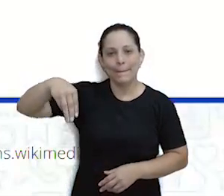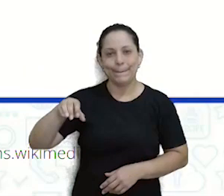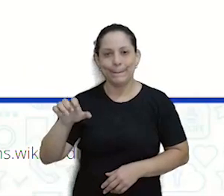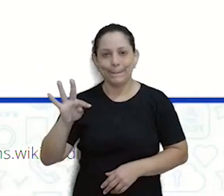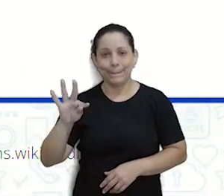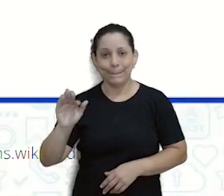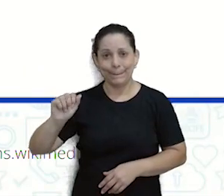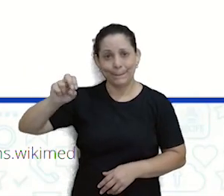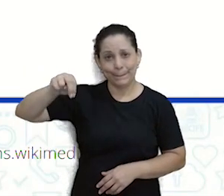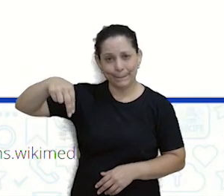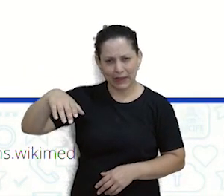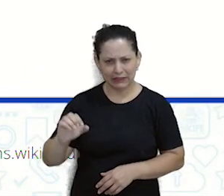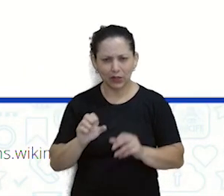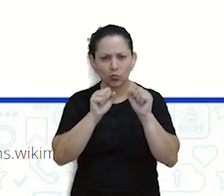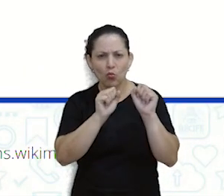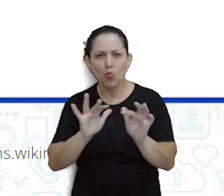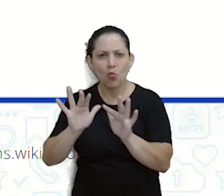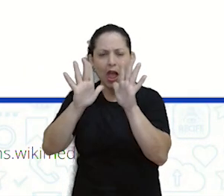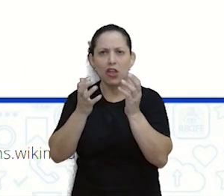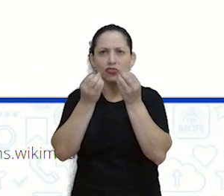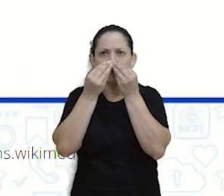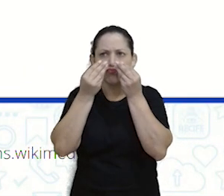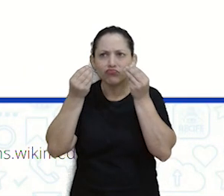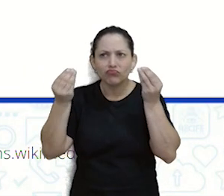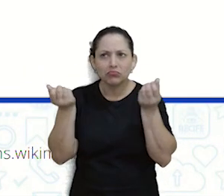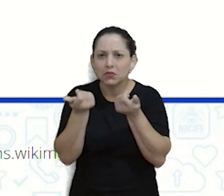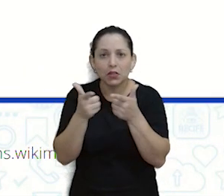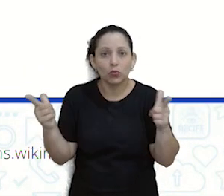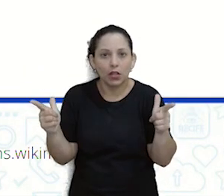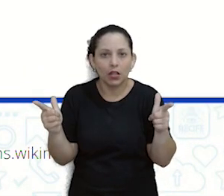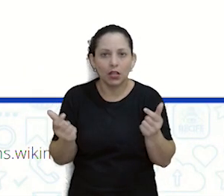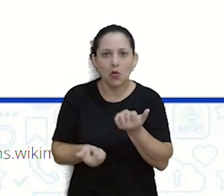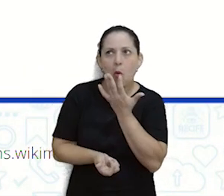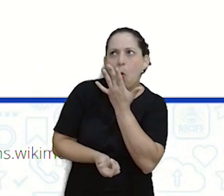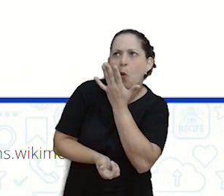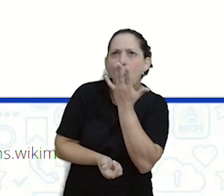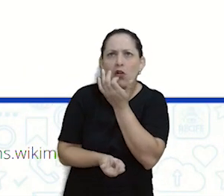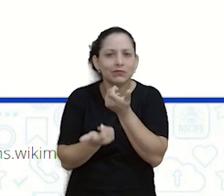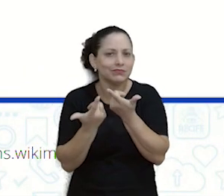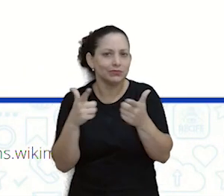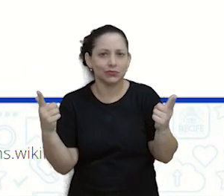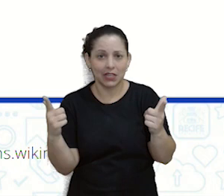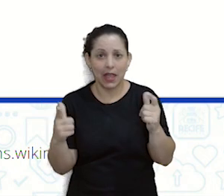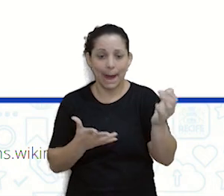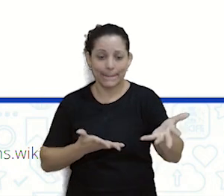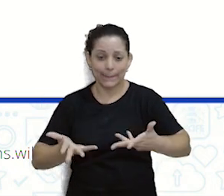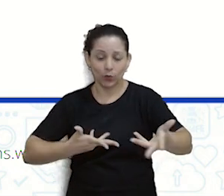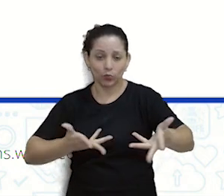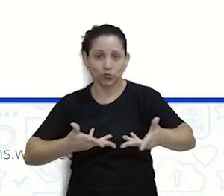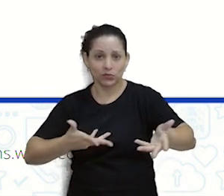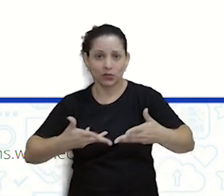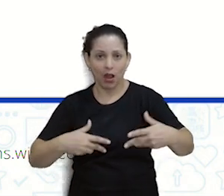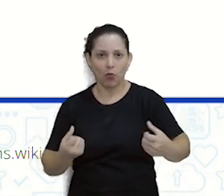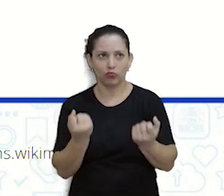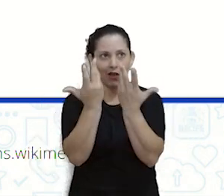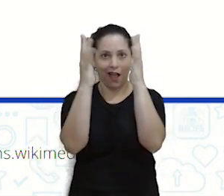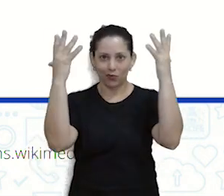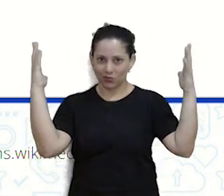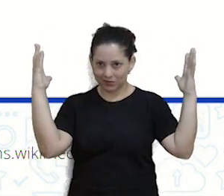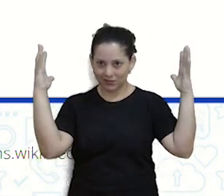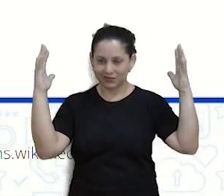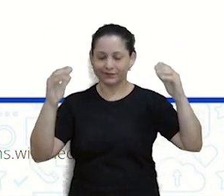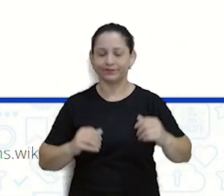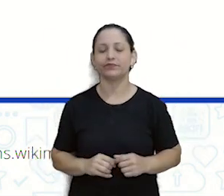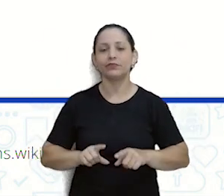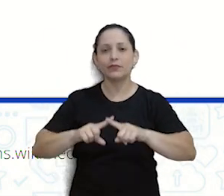um gás inodoro, incolor. Ele é produzido pela natureza também através da decomposição de matéria orgânica, por exemplo.